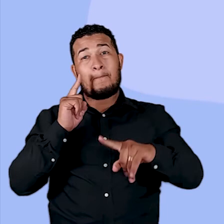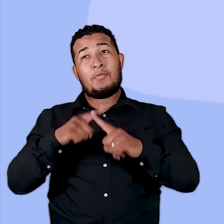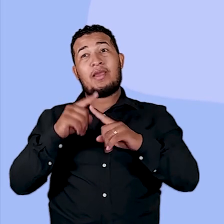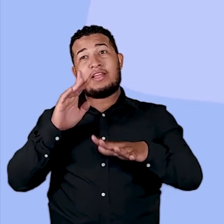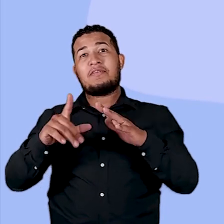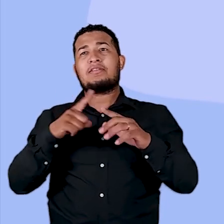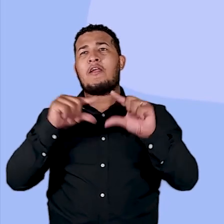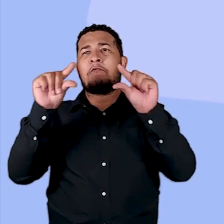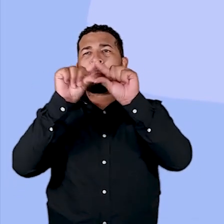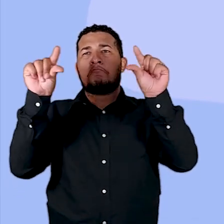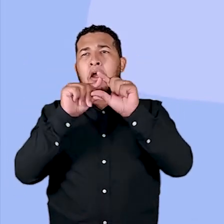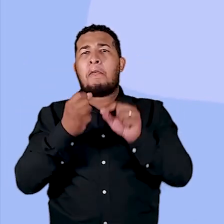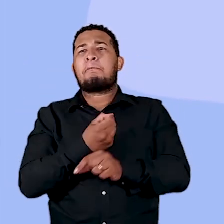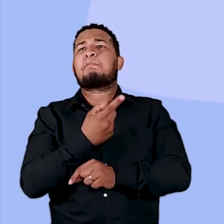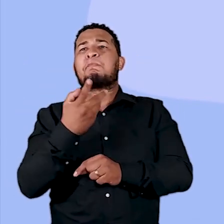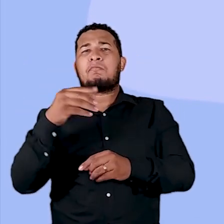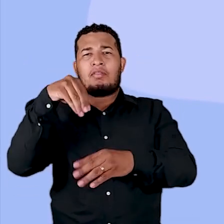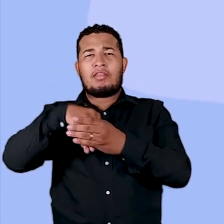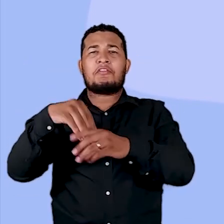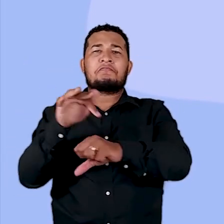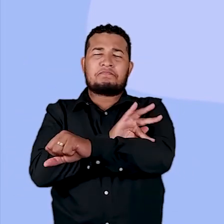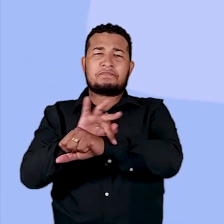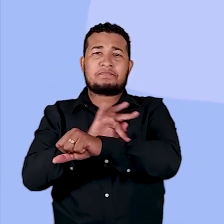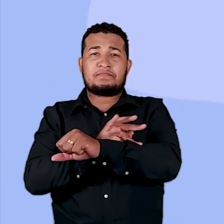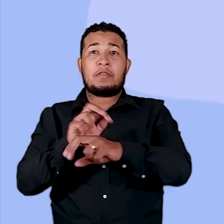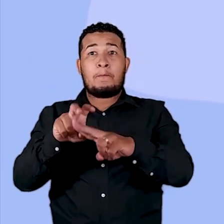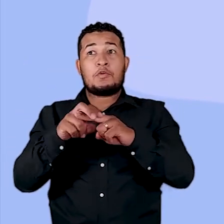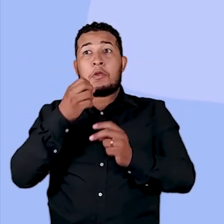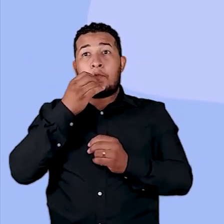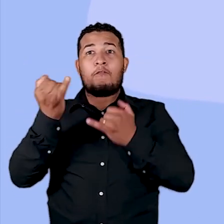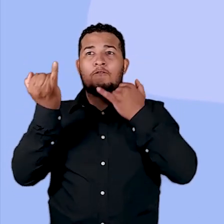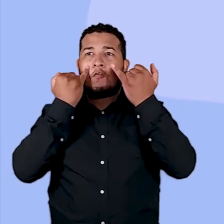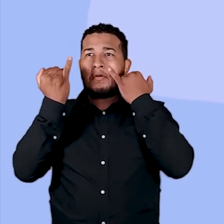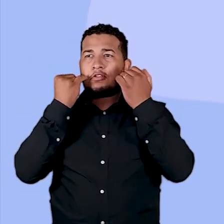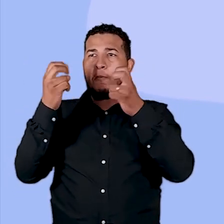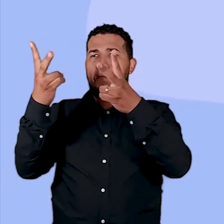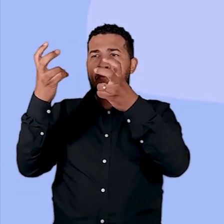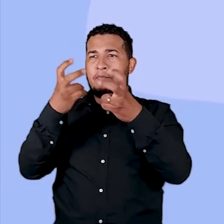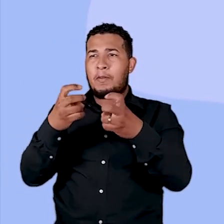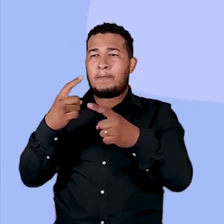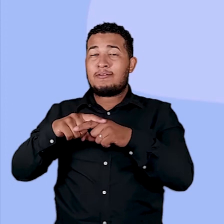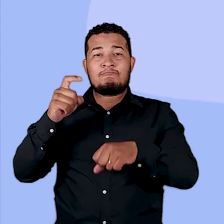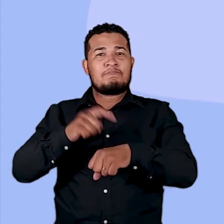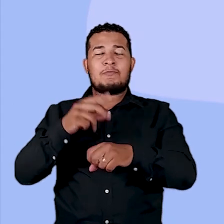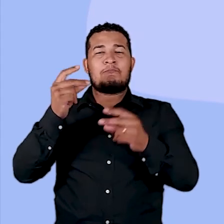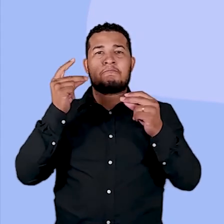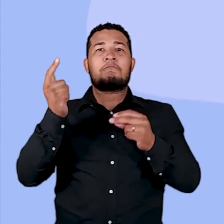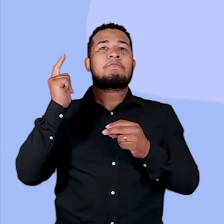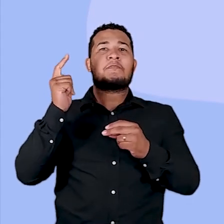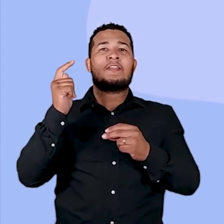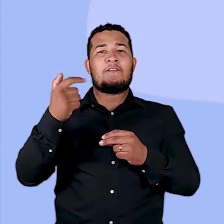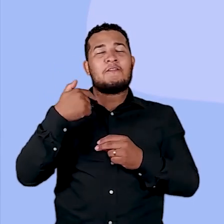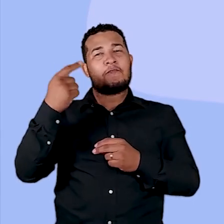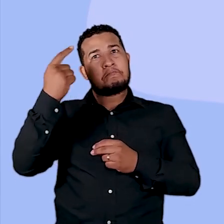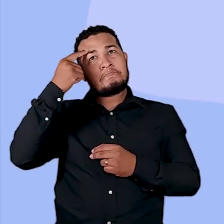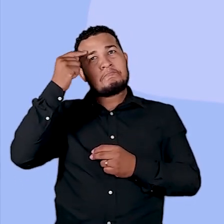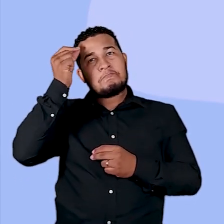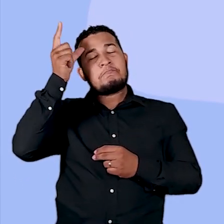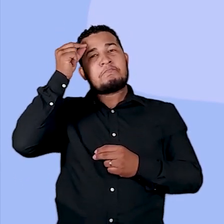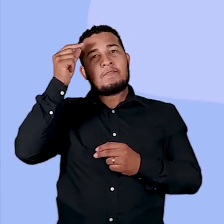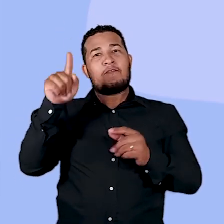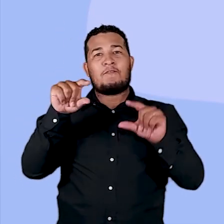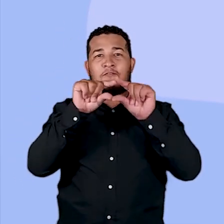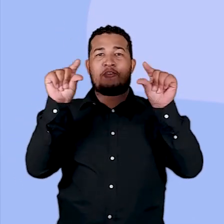tudo mais. Por isso que é legal anotar os dados, que aí a fórmula já vem automaticamente. Então vamos substituir aí os nossos dados. U